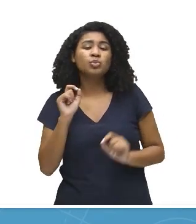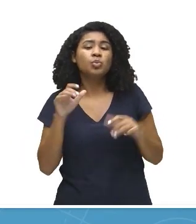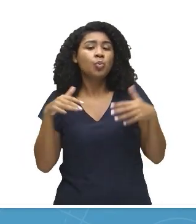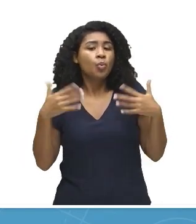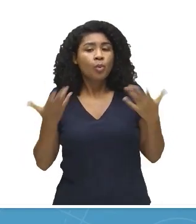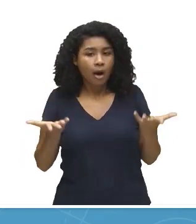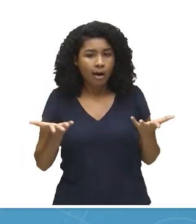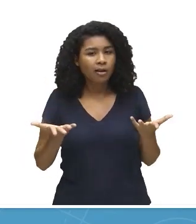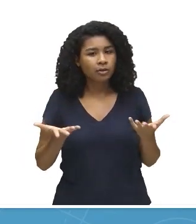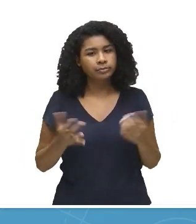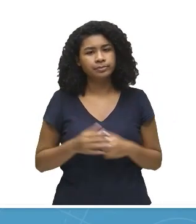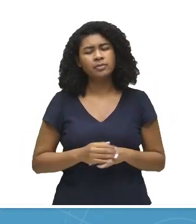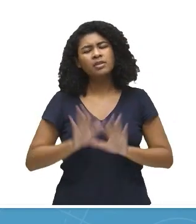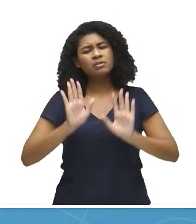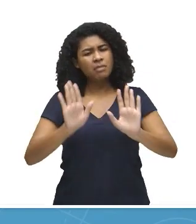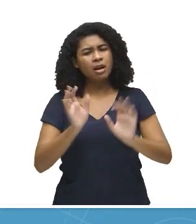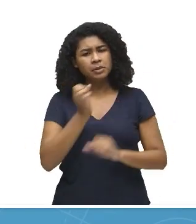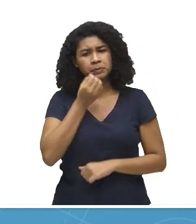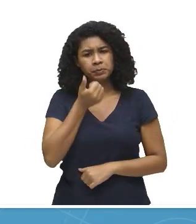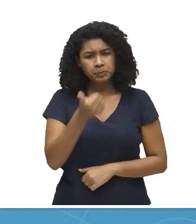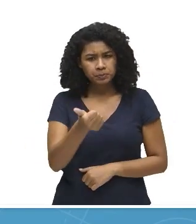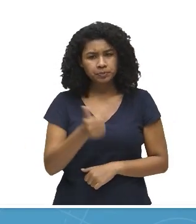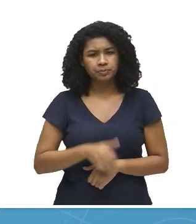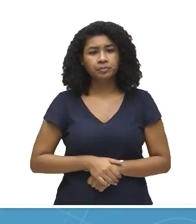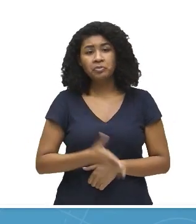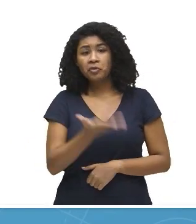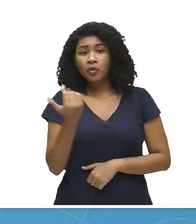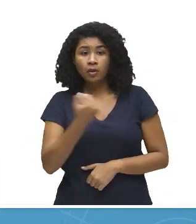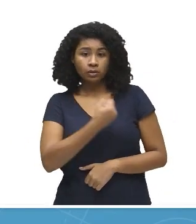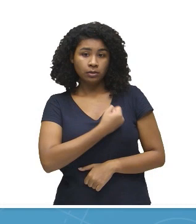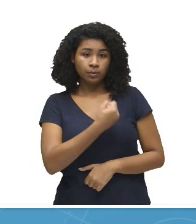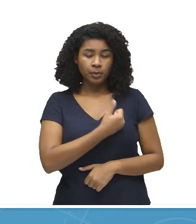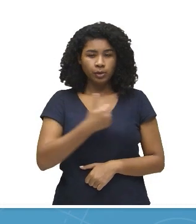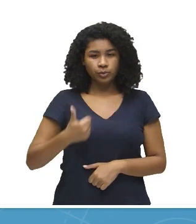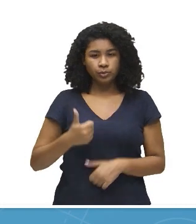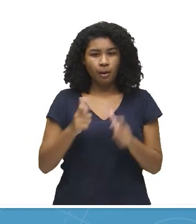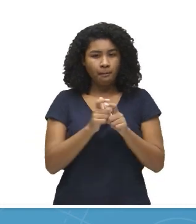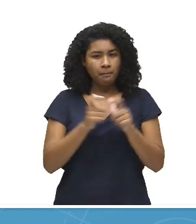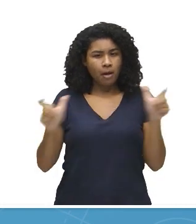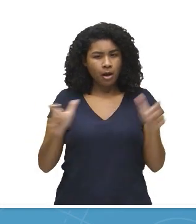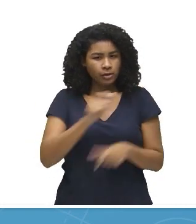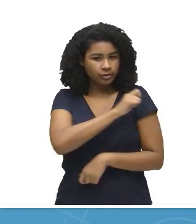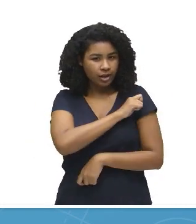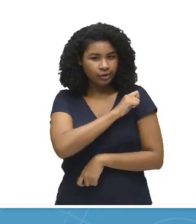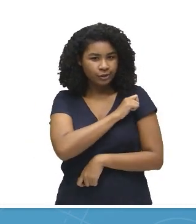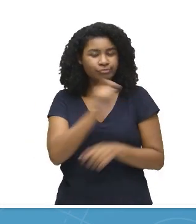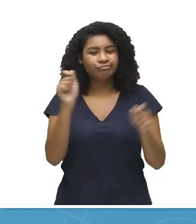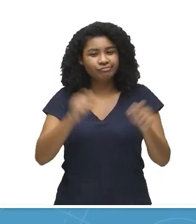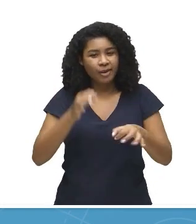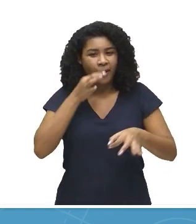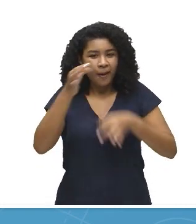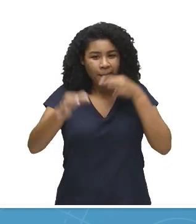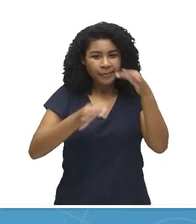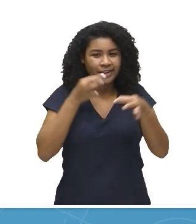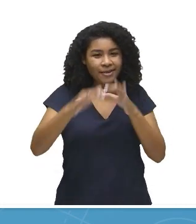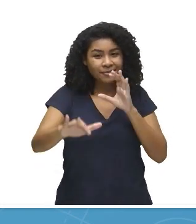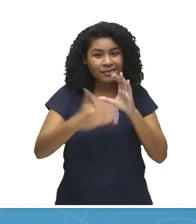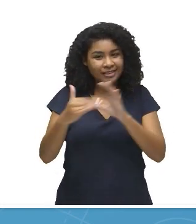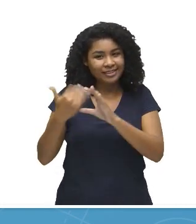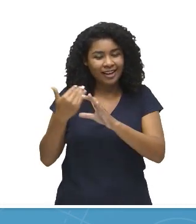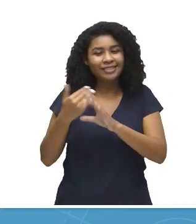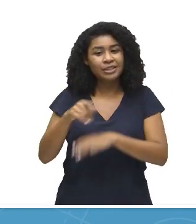à primeira questão, onde a maioria aí dos alunos responderam, né, a alternativa correta